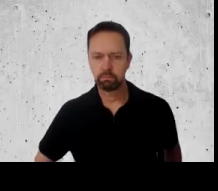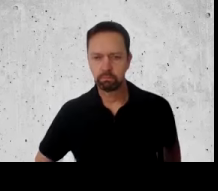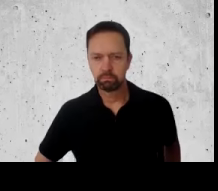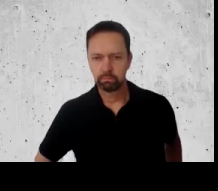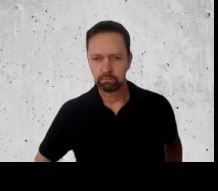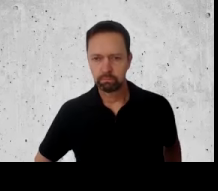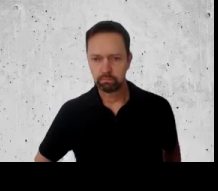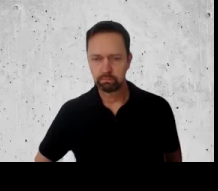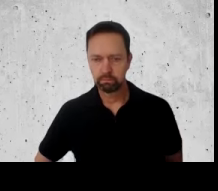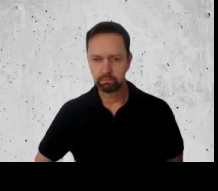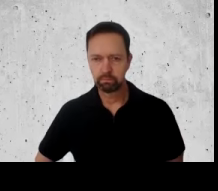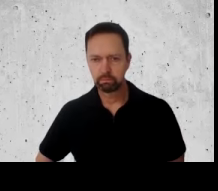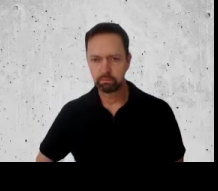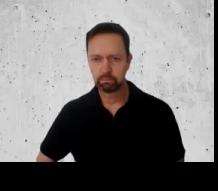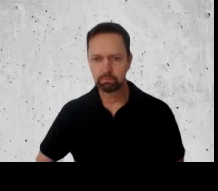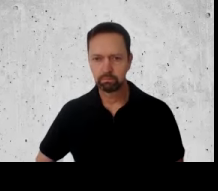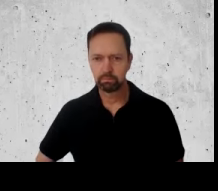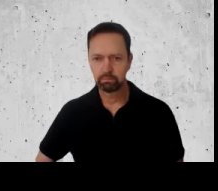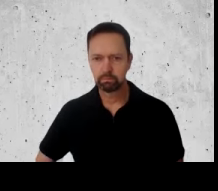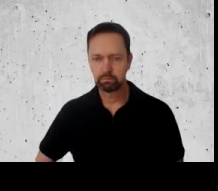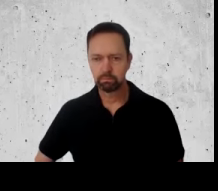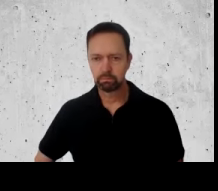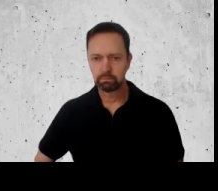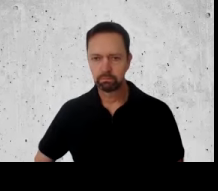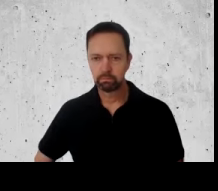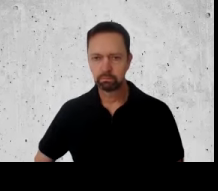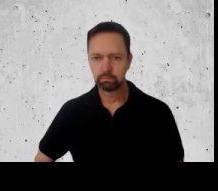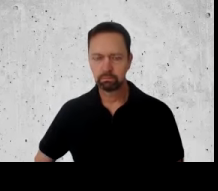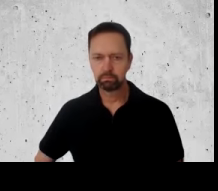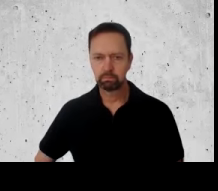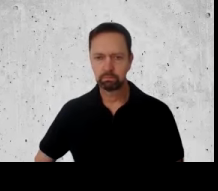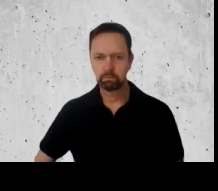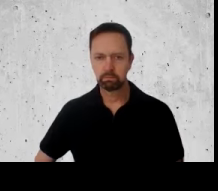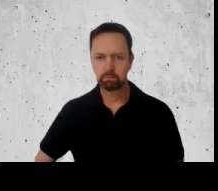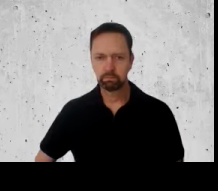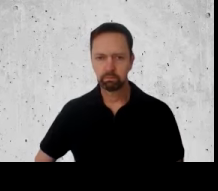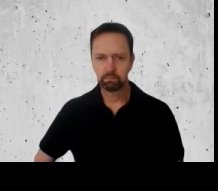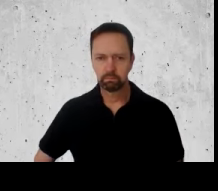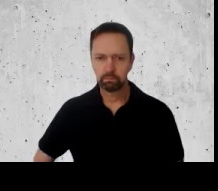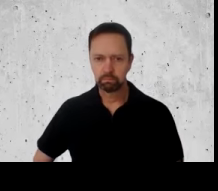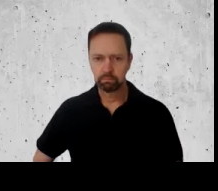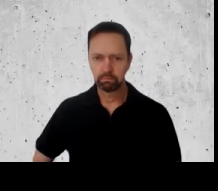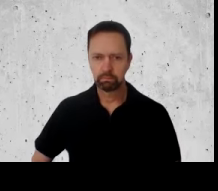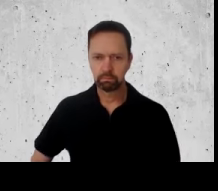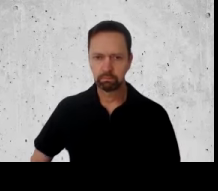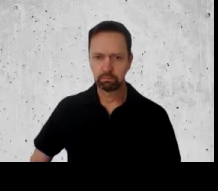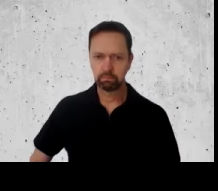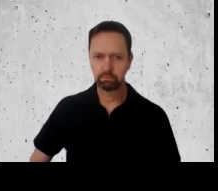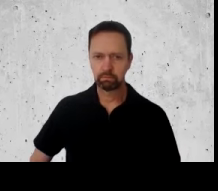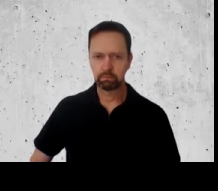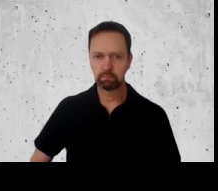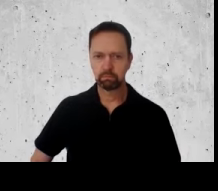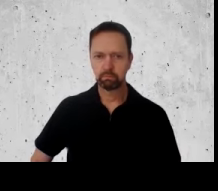ecológico nacional. Então a ideia é trazer uma moldura conceitual que consiga contribuir